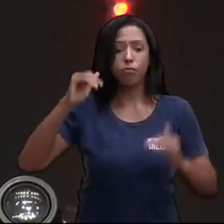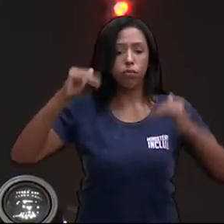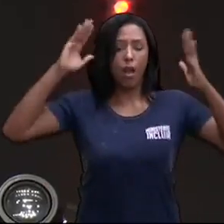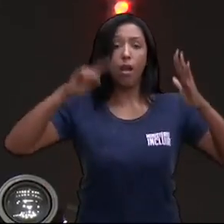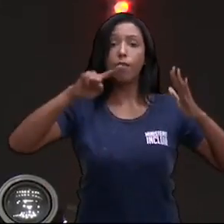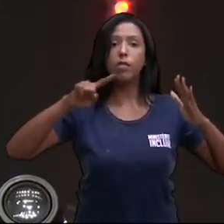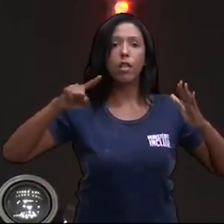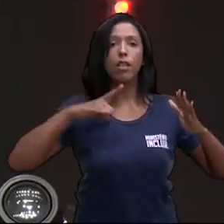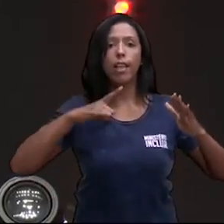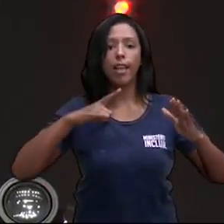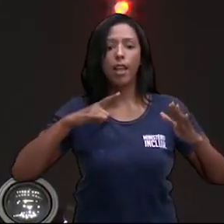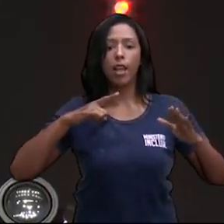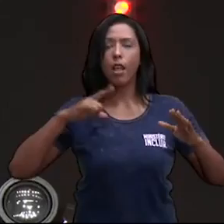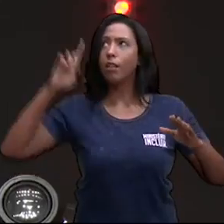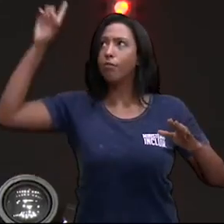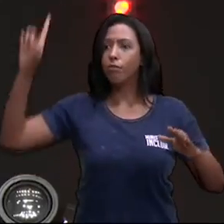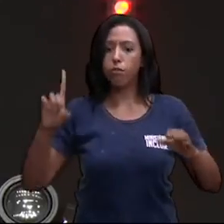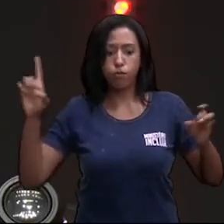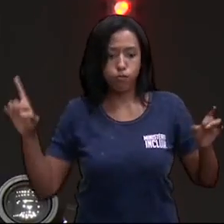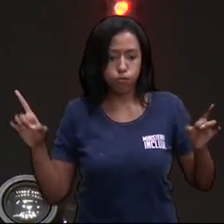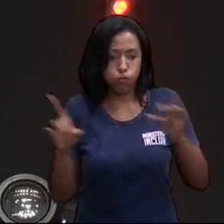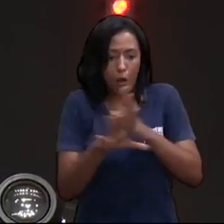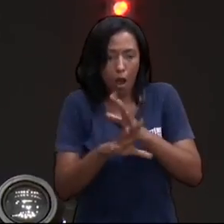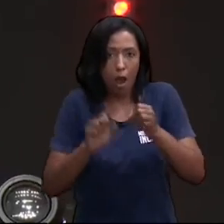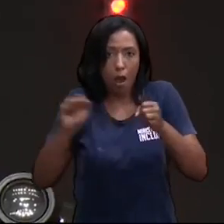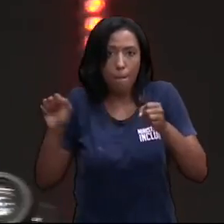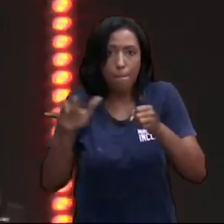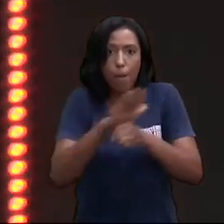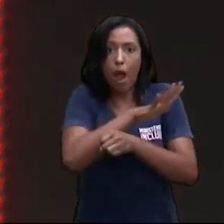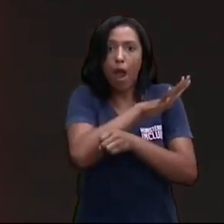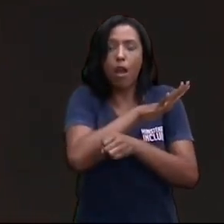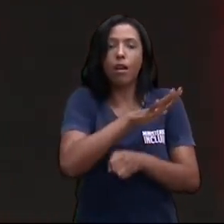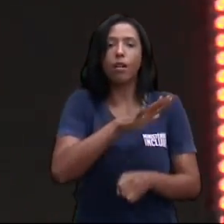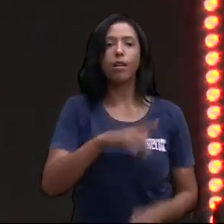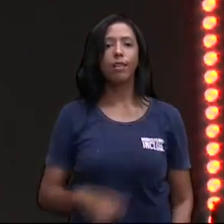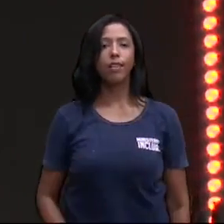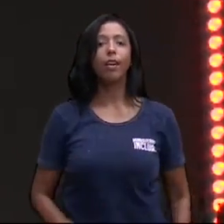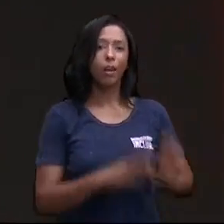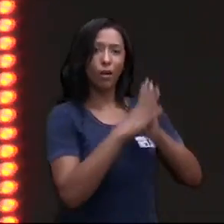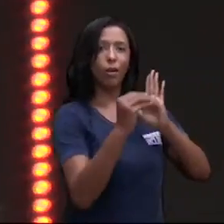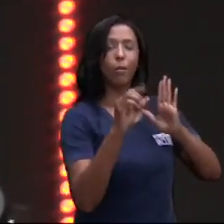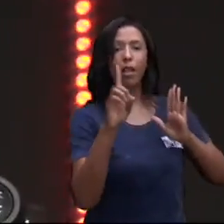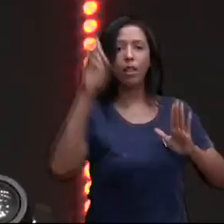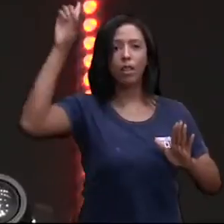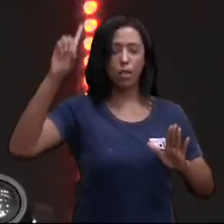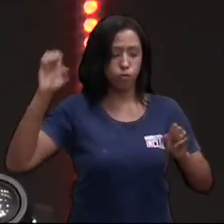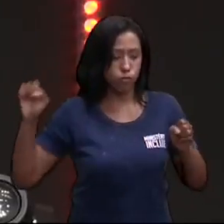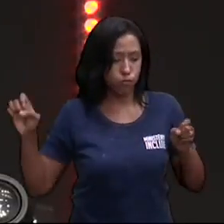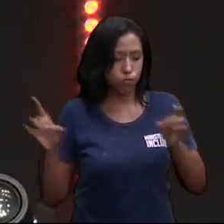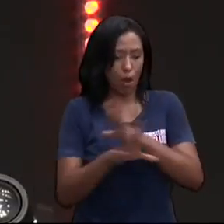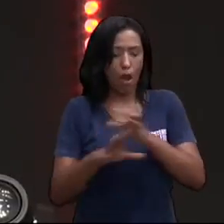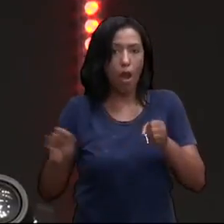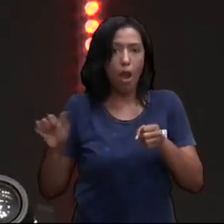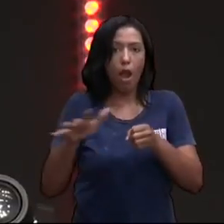toda a plenitude de Deus Repete comigo cheios de toda a plenitude